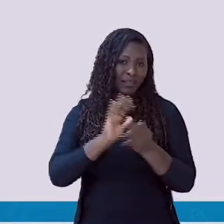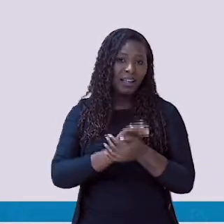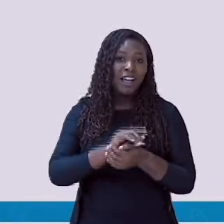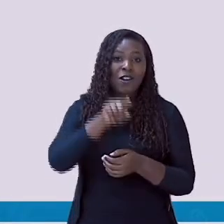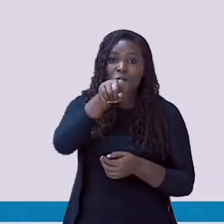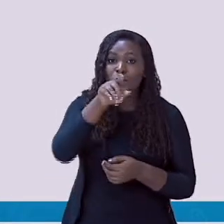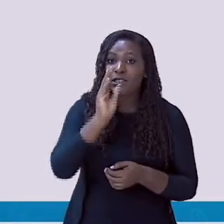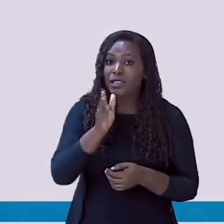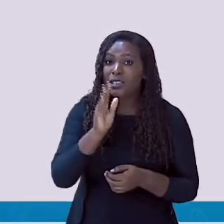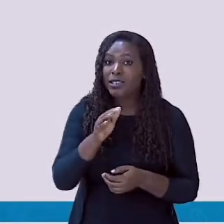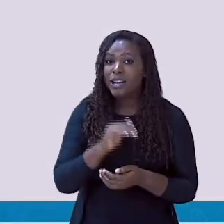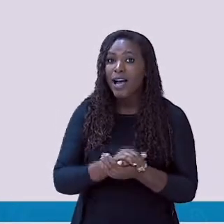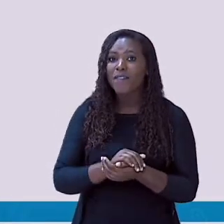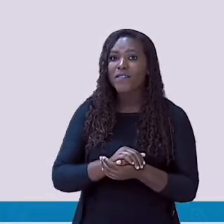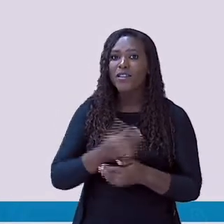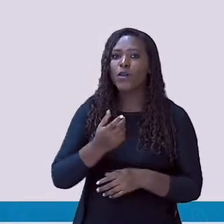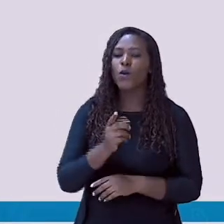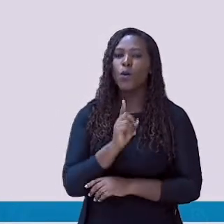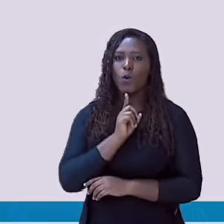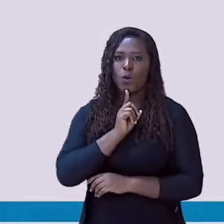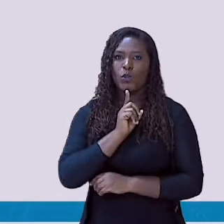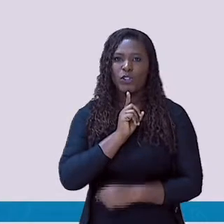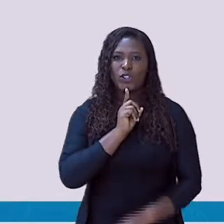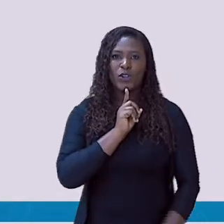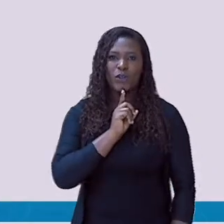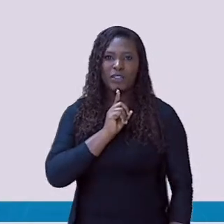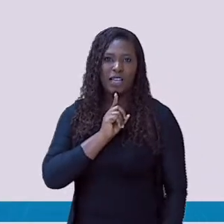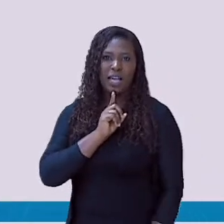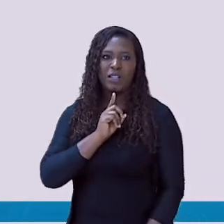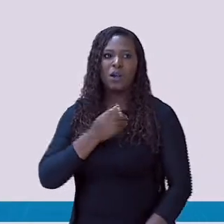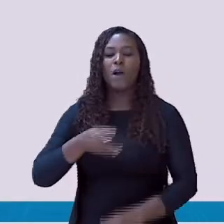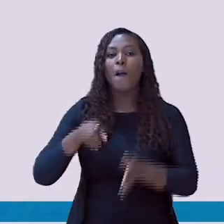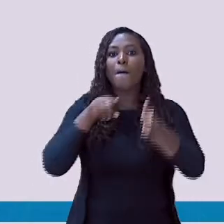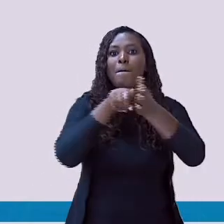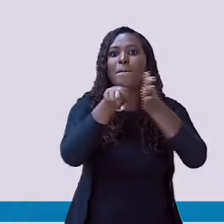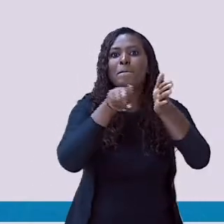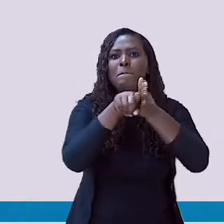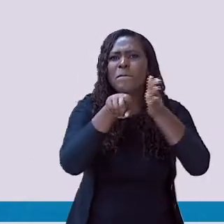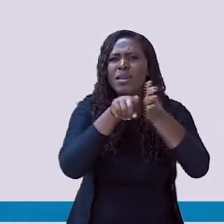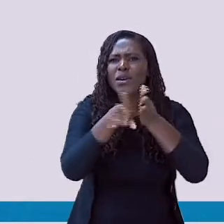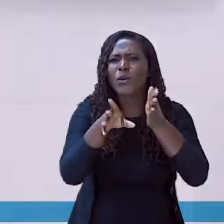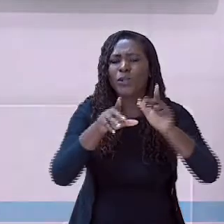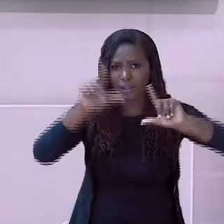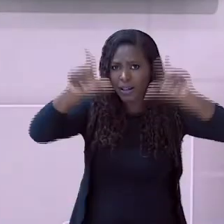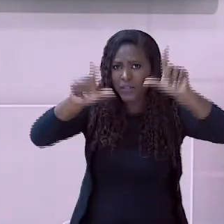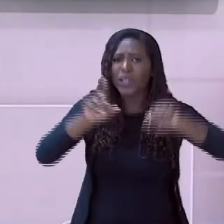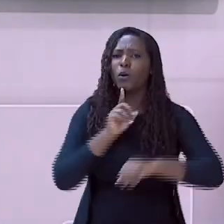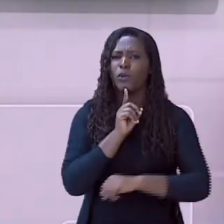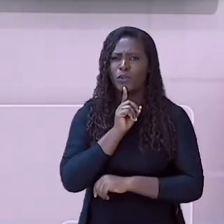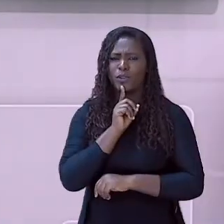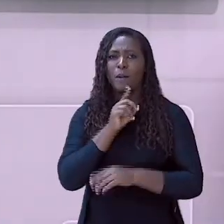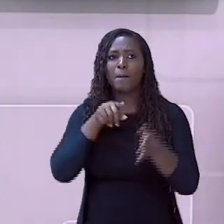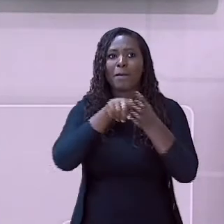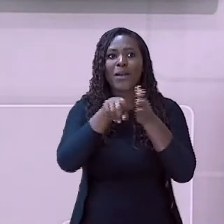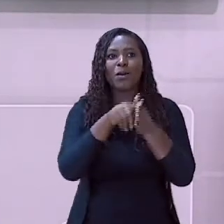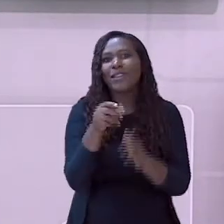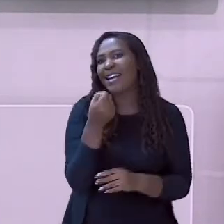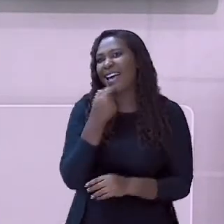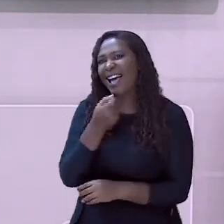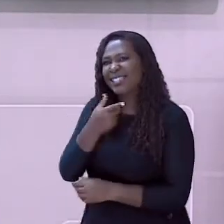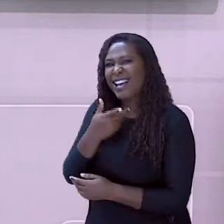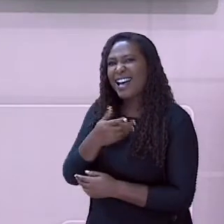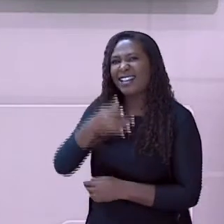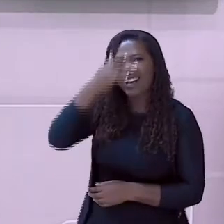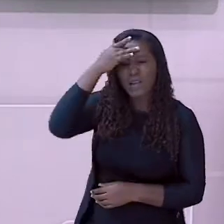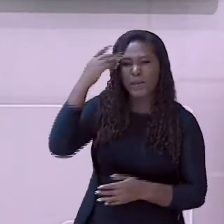Santos, onde ele faz umas perguntas engraçadas e as pessoas vão ali respondendo, é um tipo de entrevista. Outro